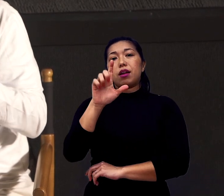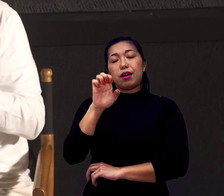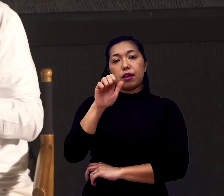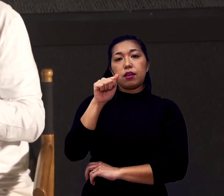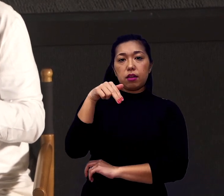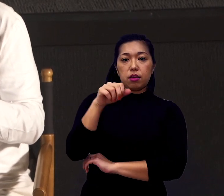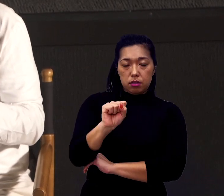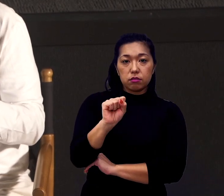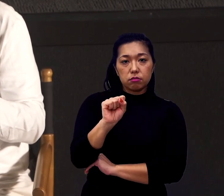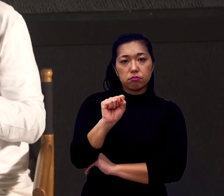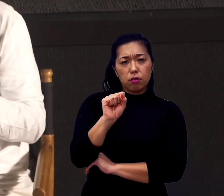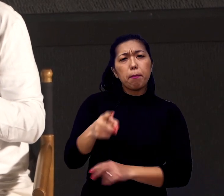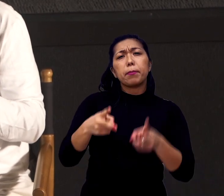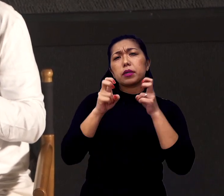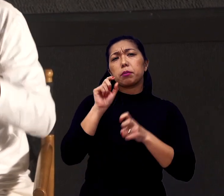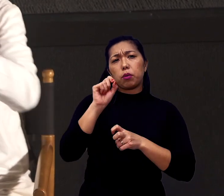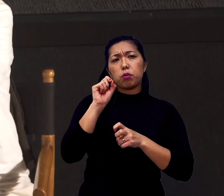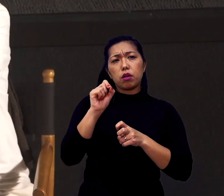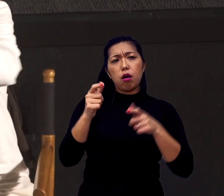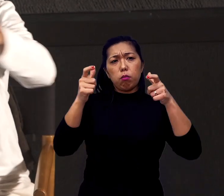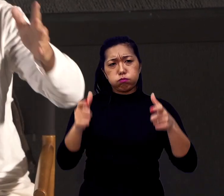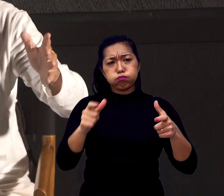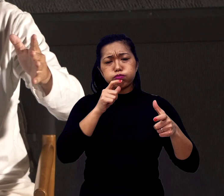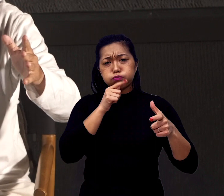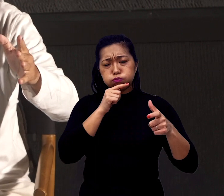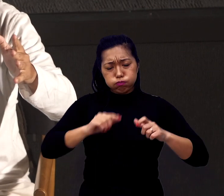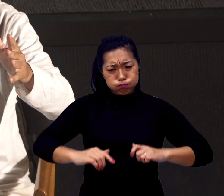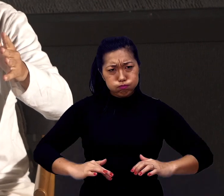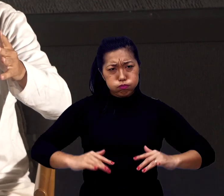chamada inundação bíblica, no mesmo lugar.